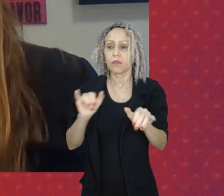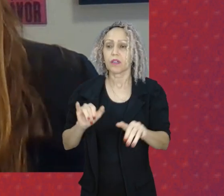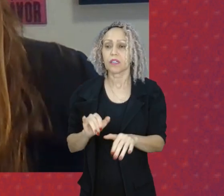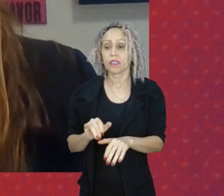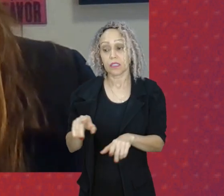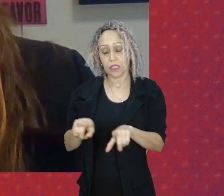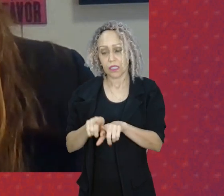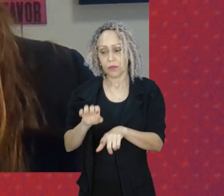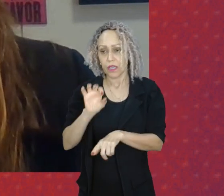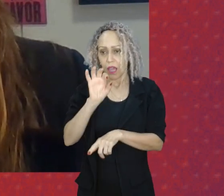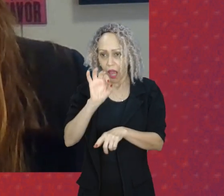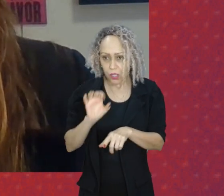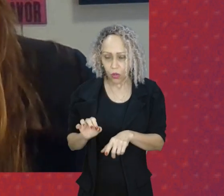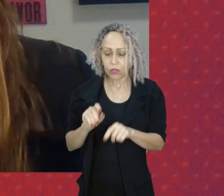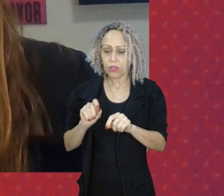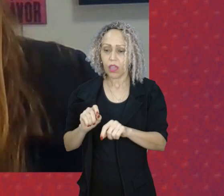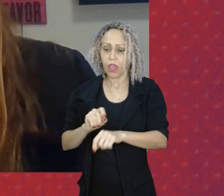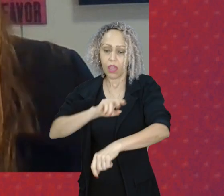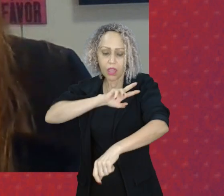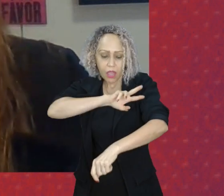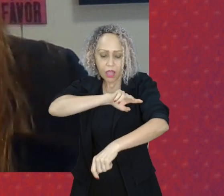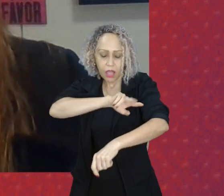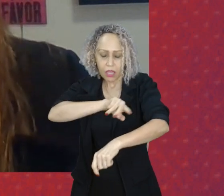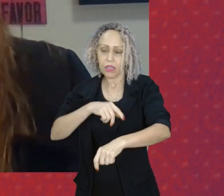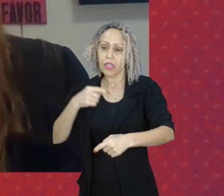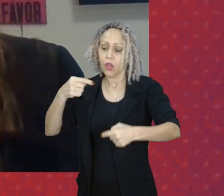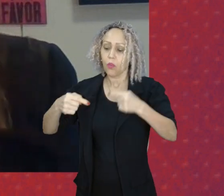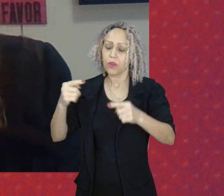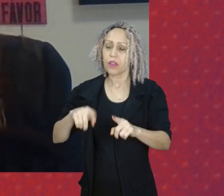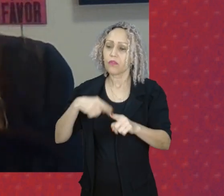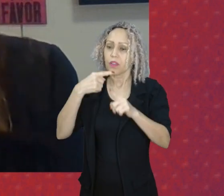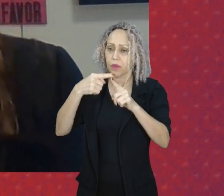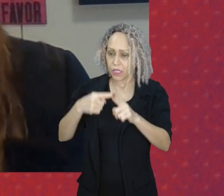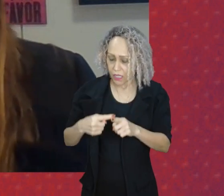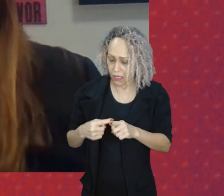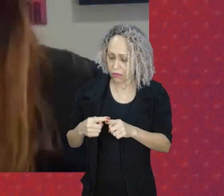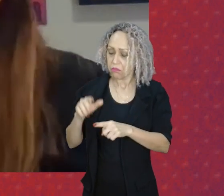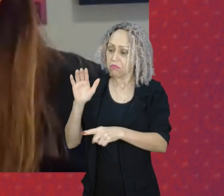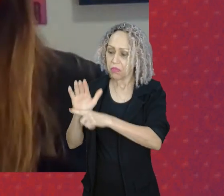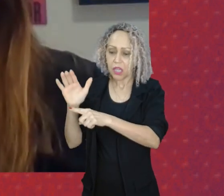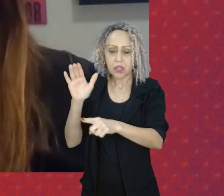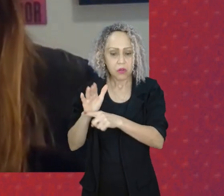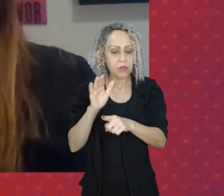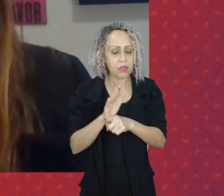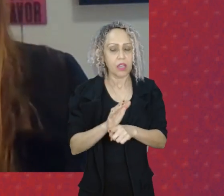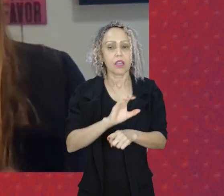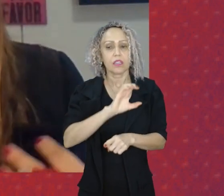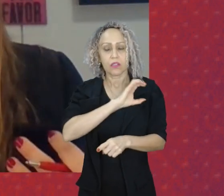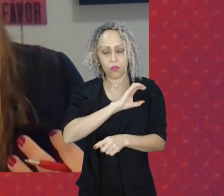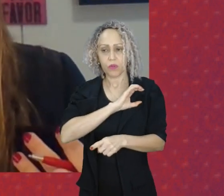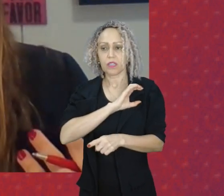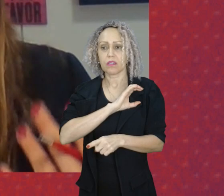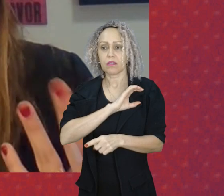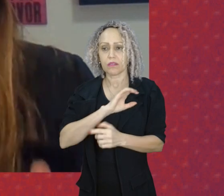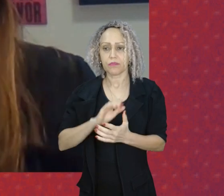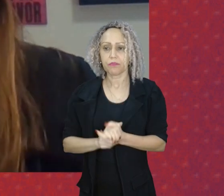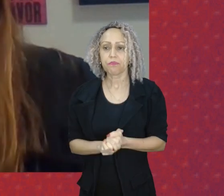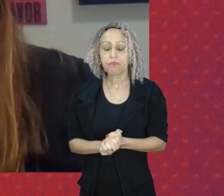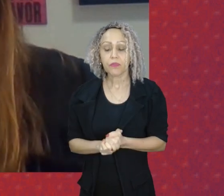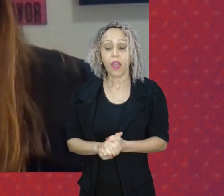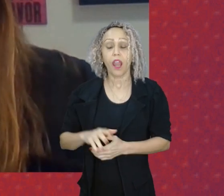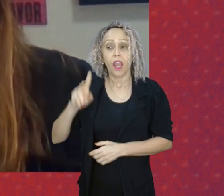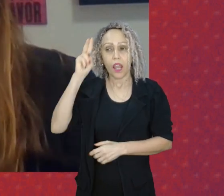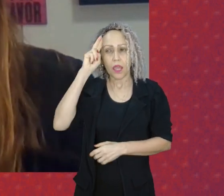aí é uma política afirmativa que tem ajudado as campanhas femininas. Vamos lembrar que antes